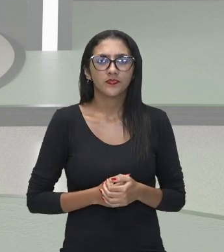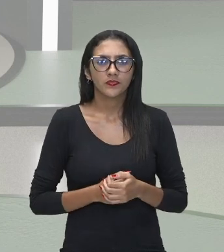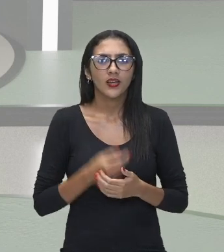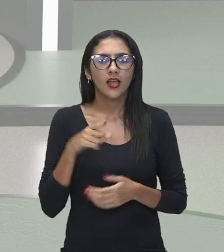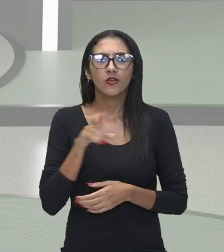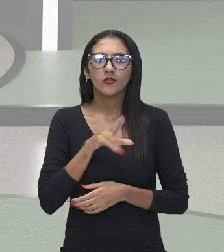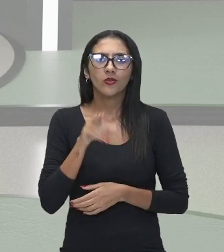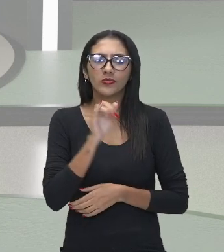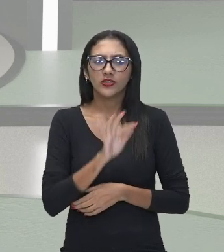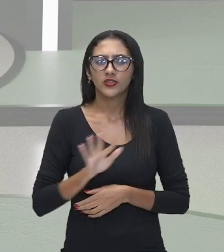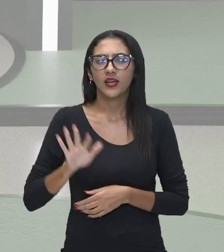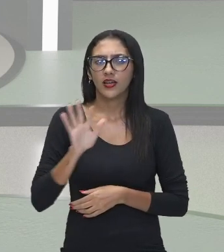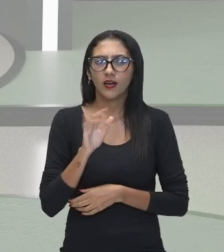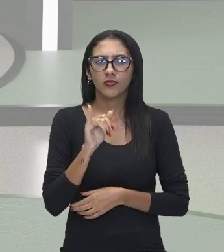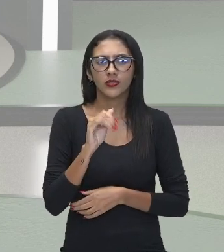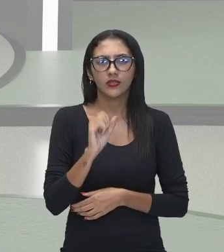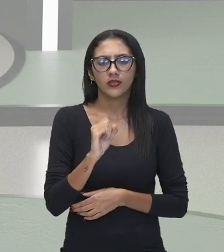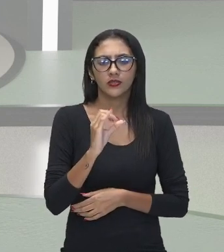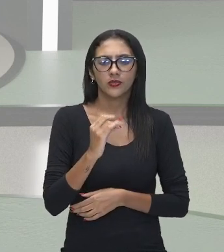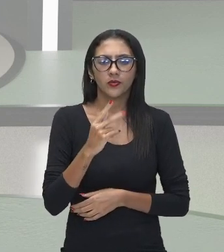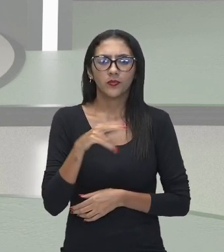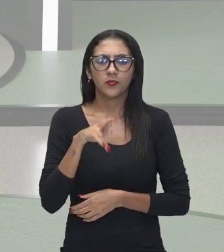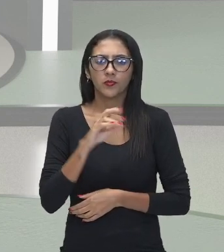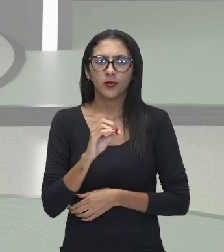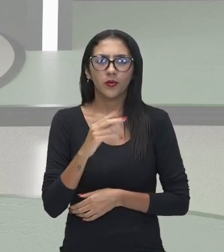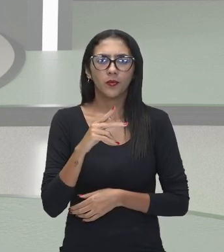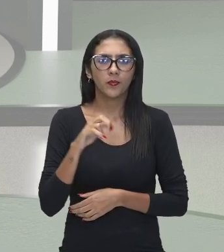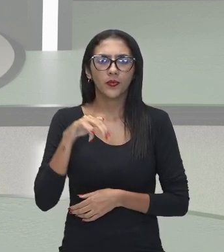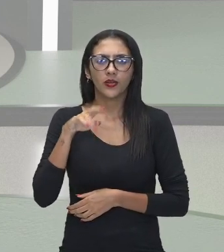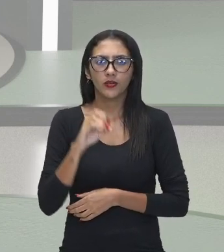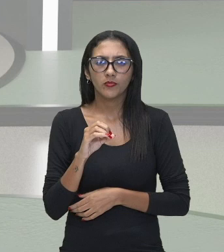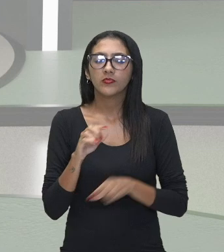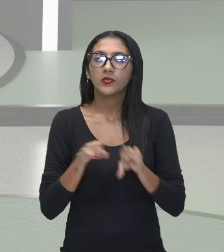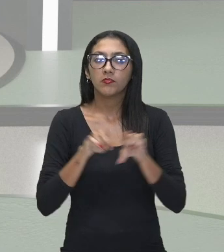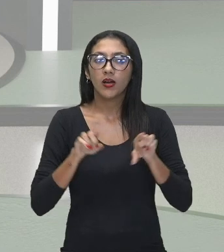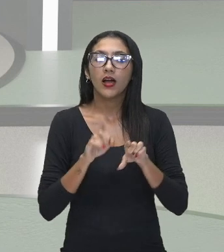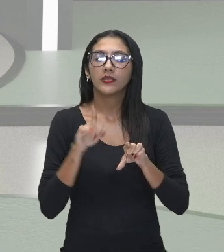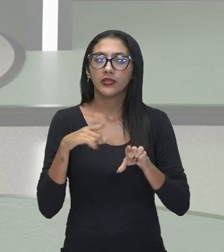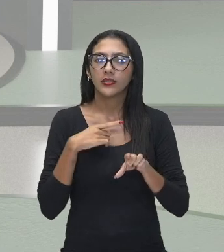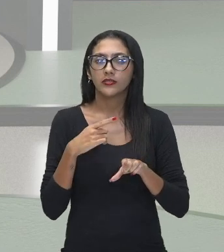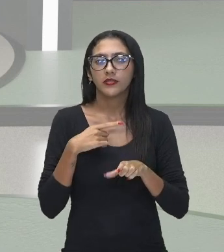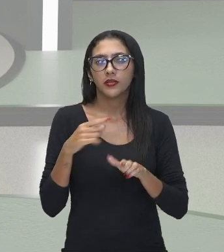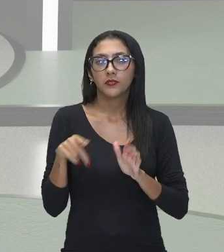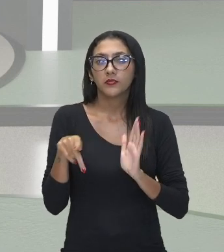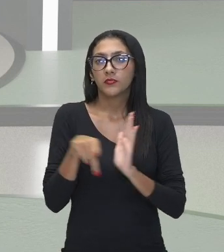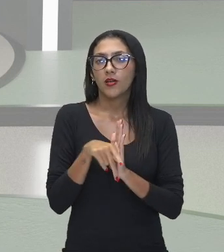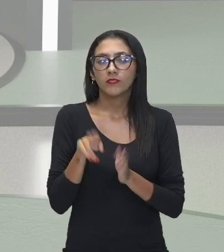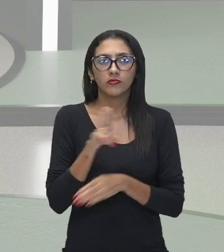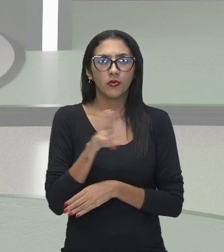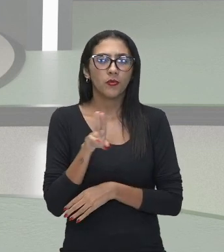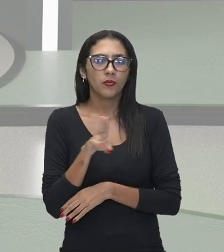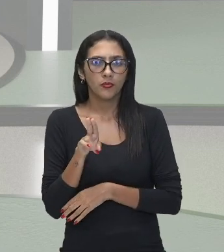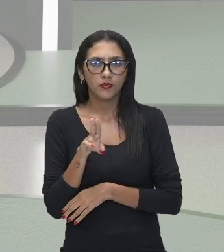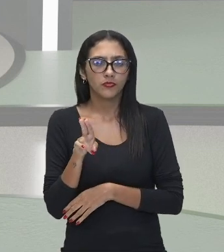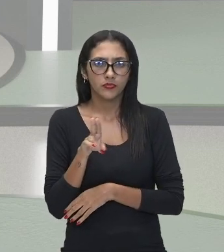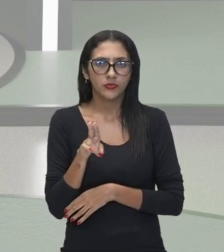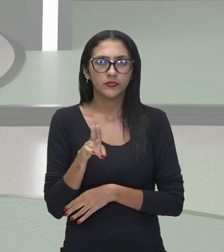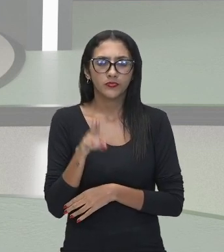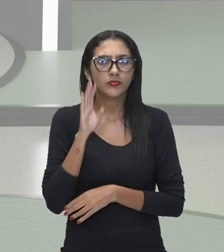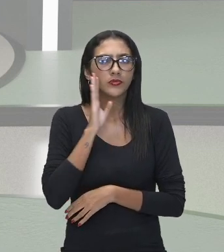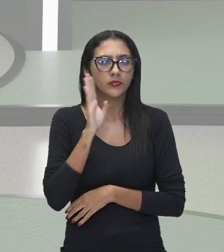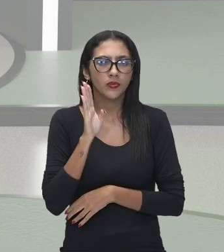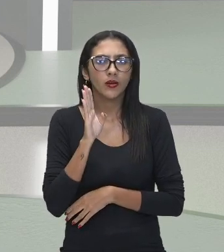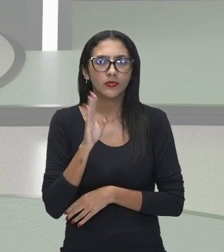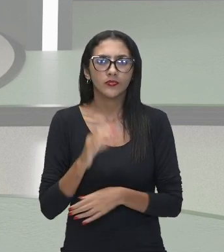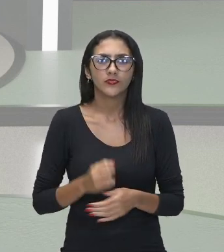dele, né? Como é a nomenclatura mais usual, mas ele tem um nome padronizado. O que seria o nome